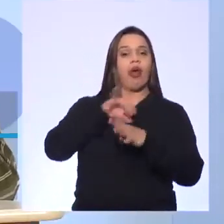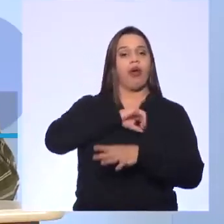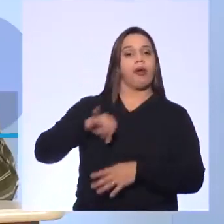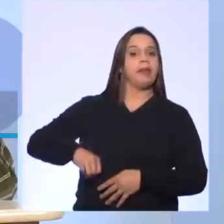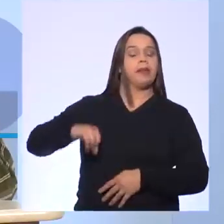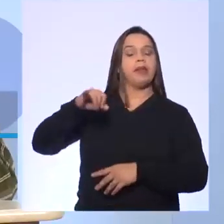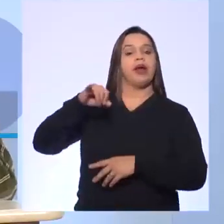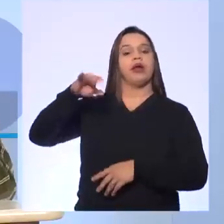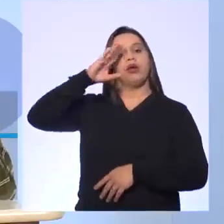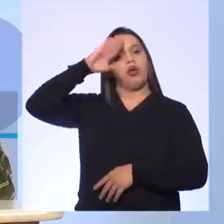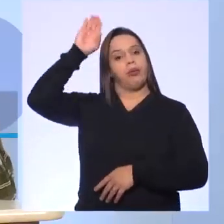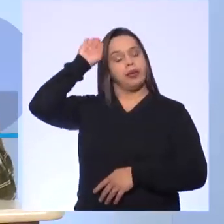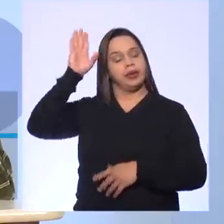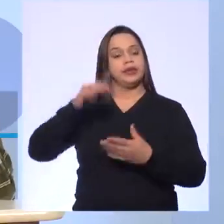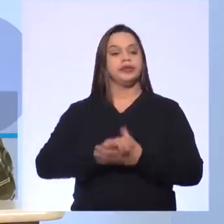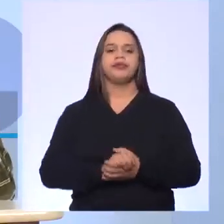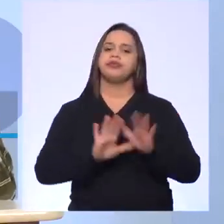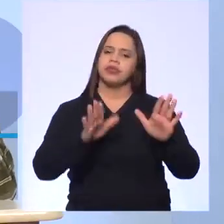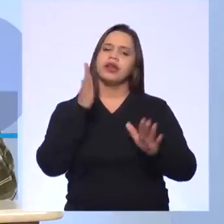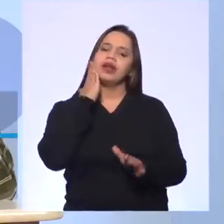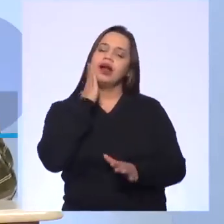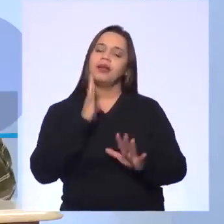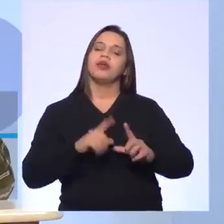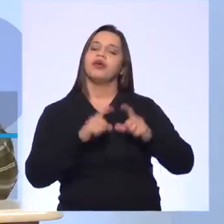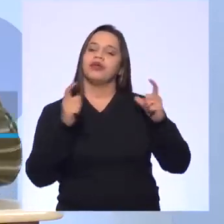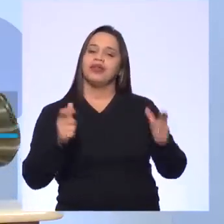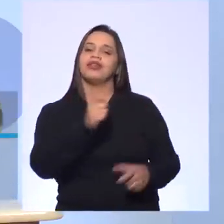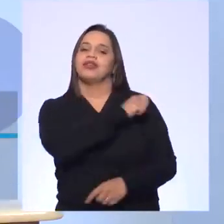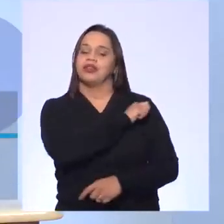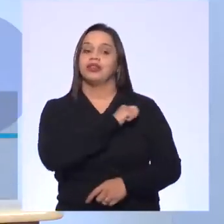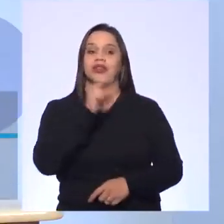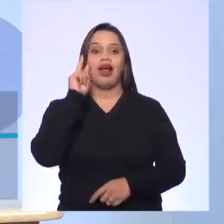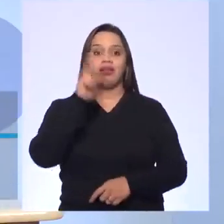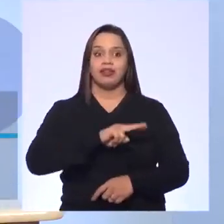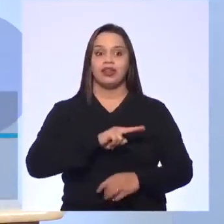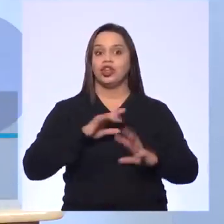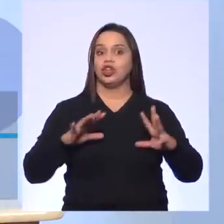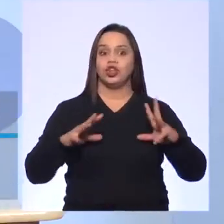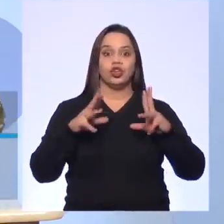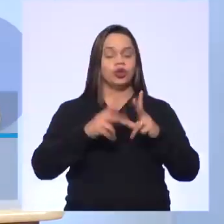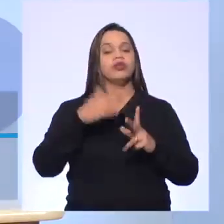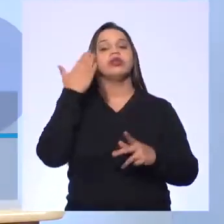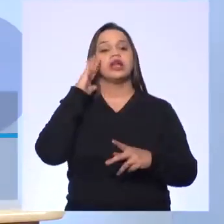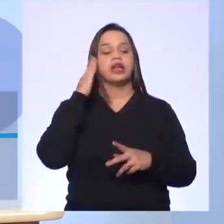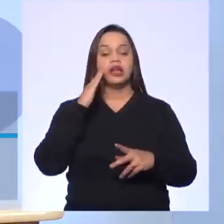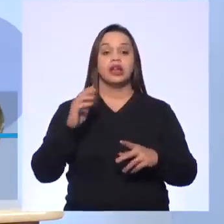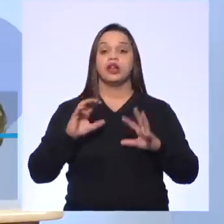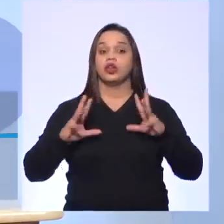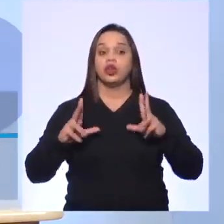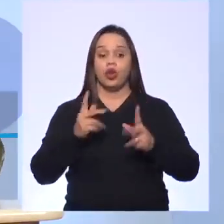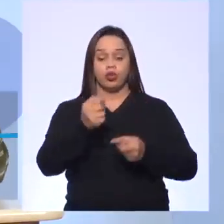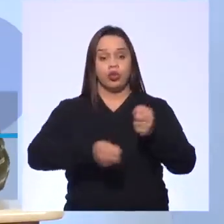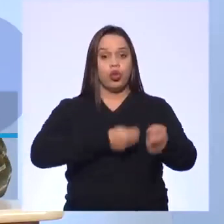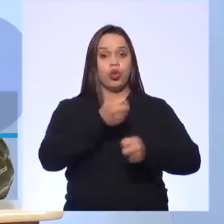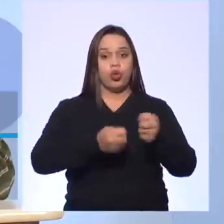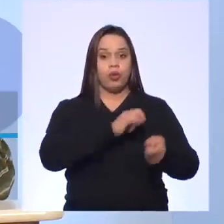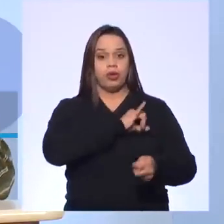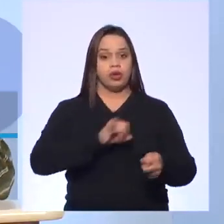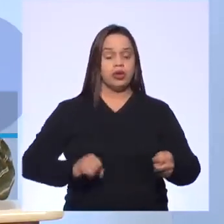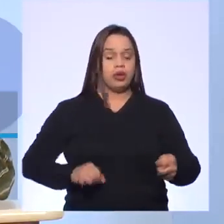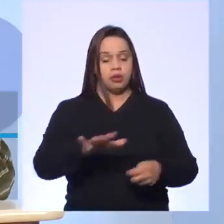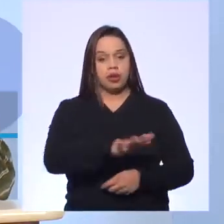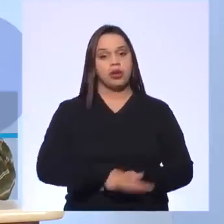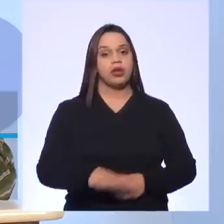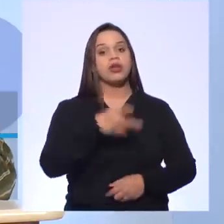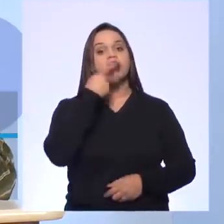estudantes aqui estão captando essa questão aí da extensão territorial do domínio do imperador e